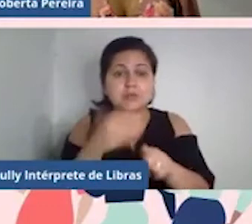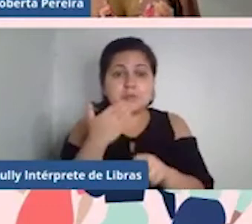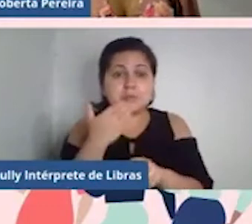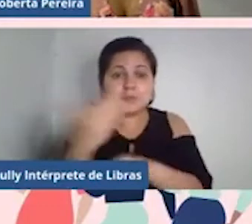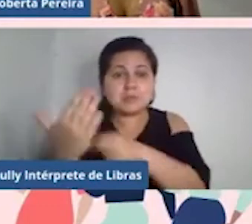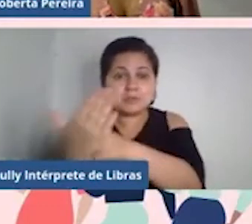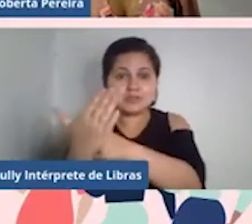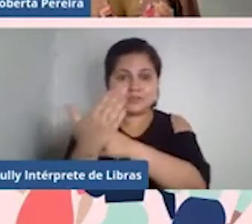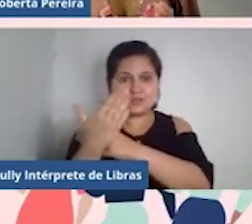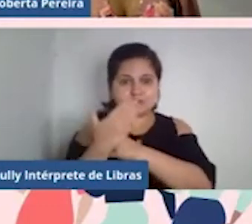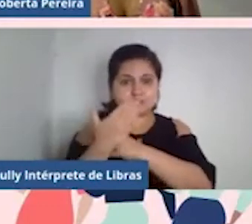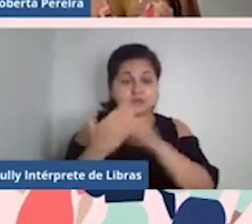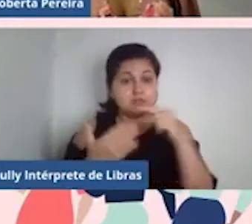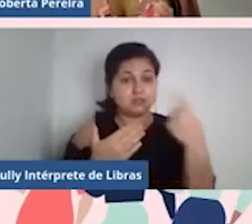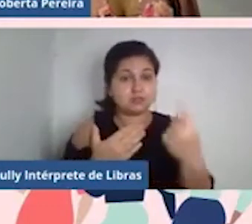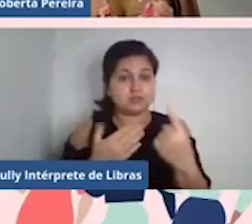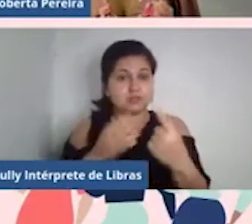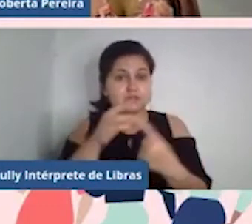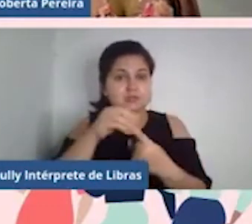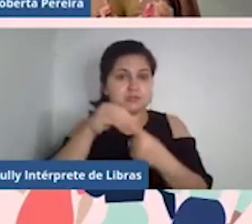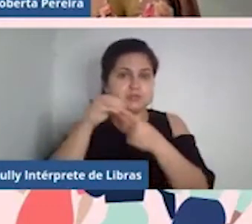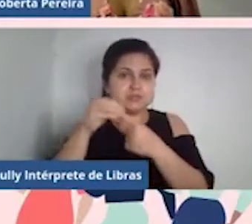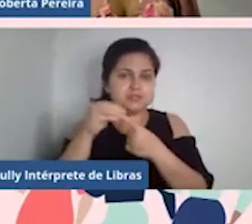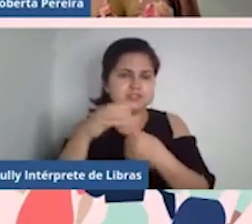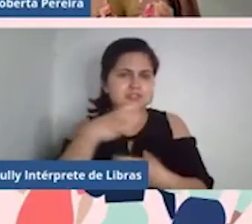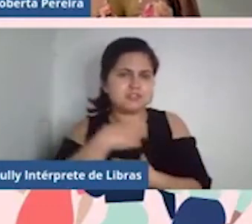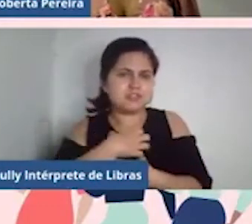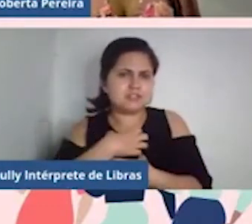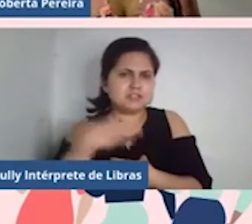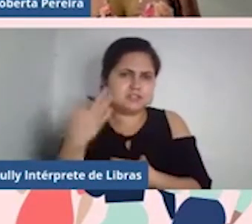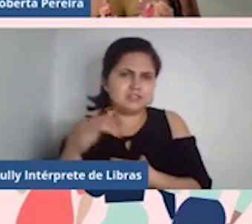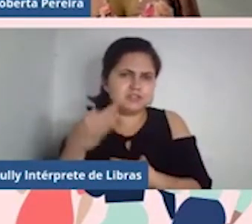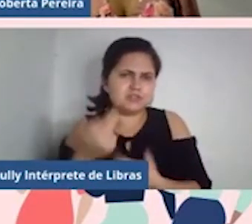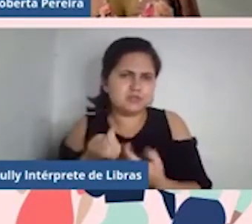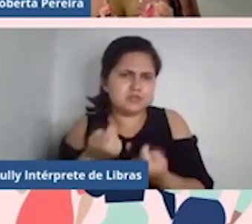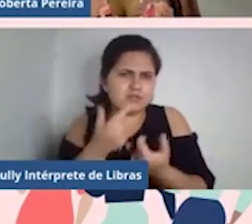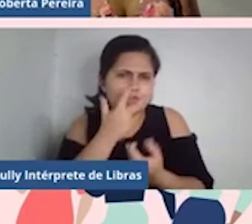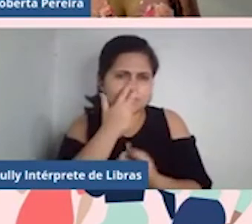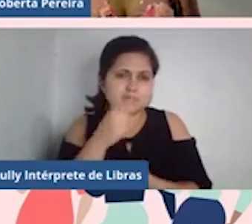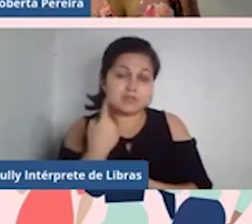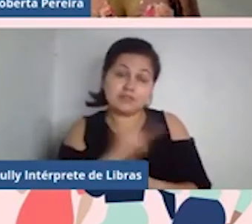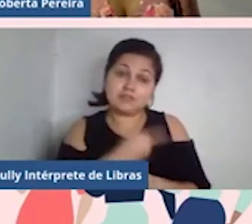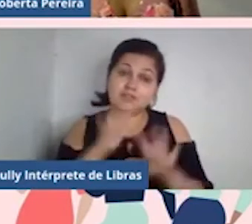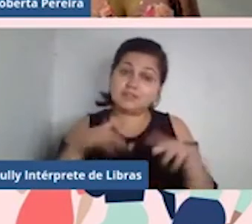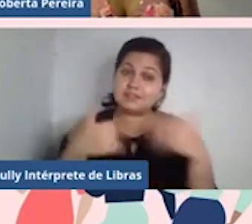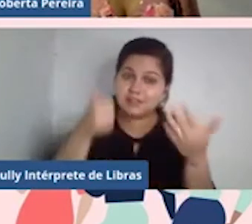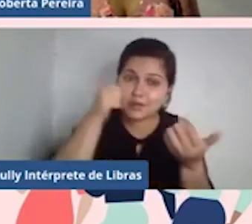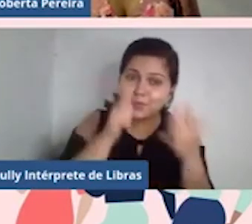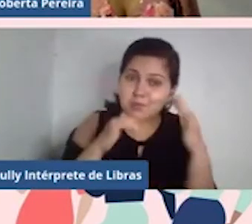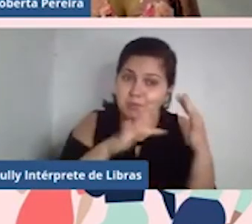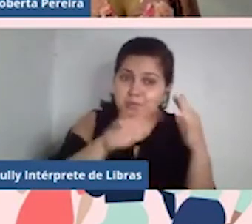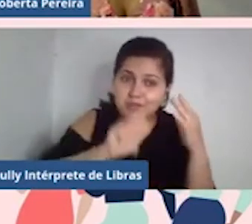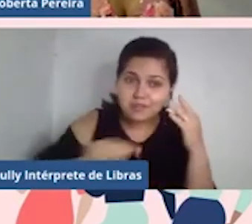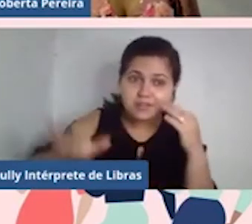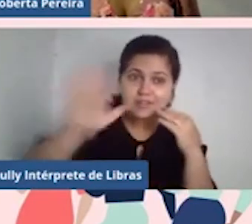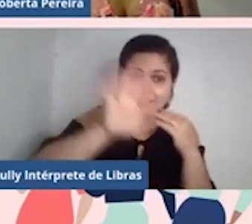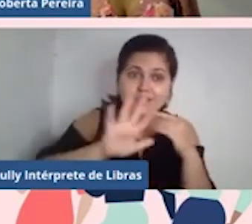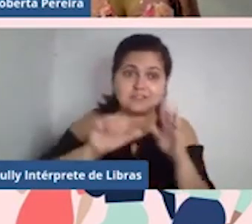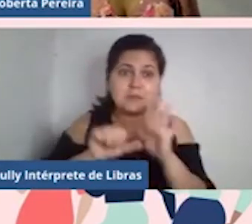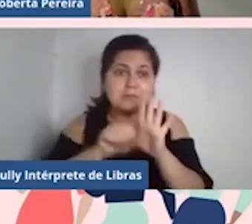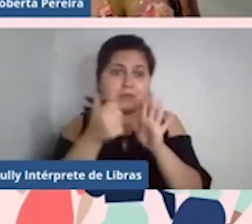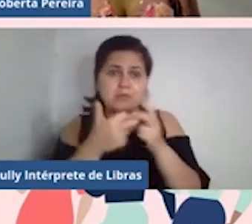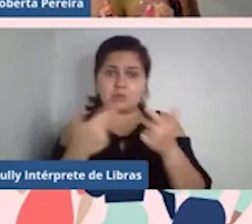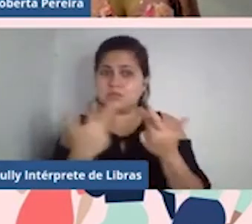que receber, né? Principalmente de quem sente dores parecidas com a gente. Então, mulherada, a primeira coisa que a gente não pode fazer,